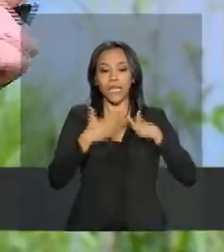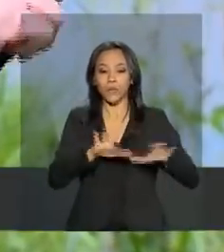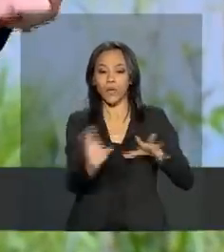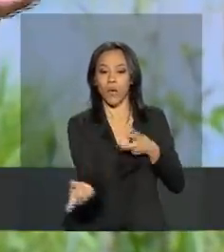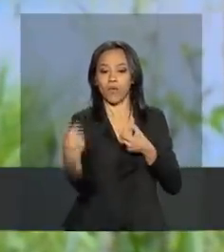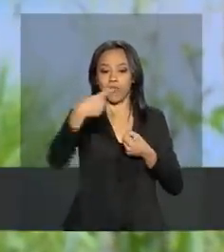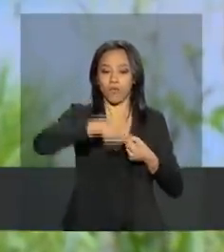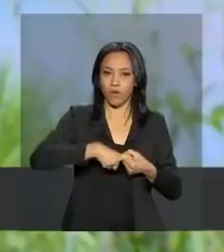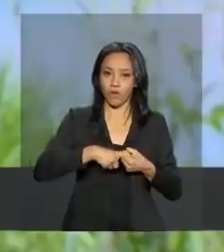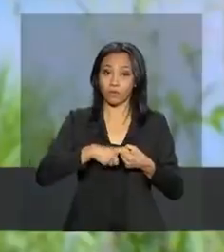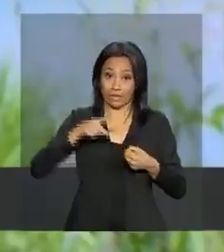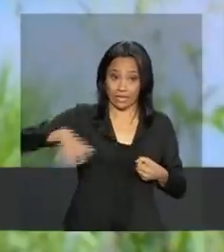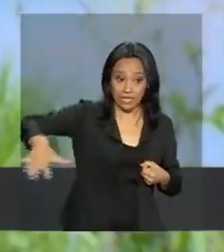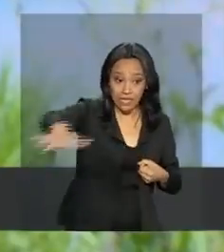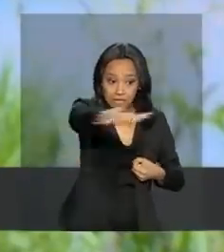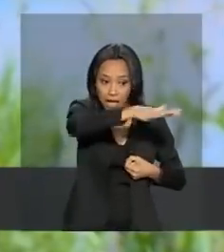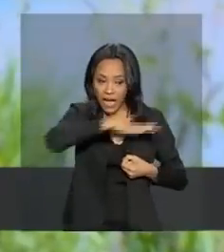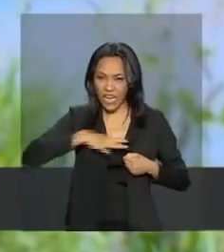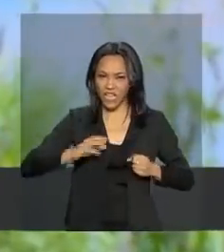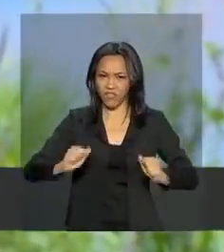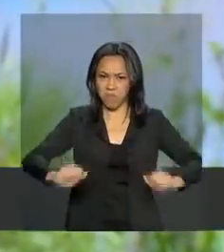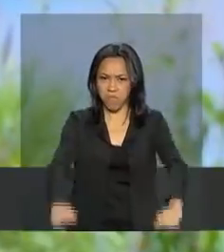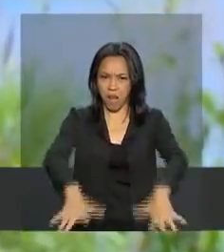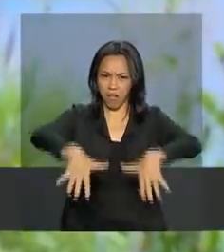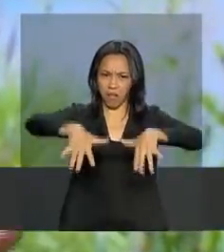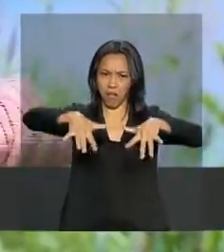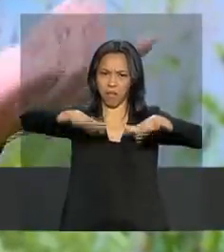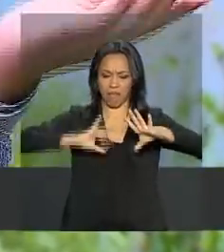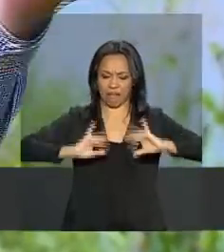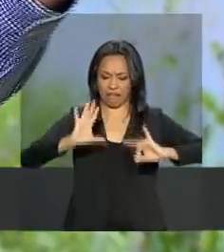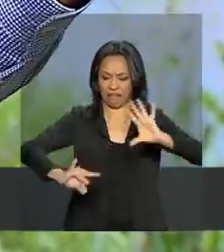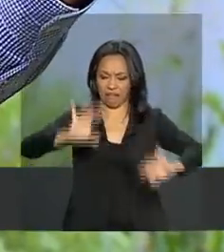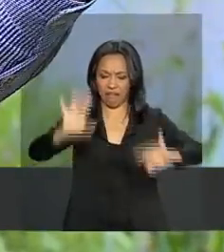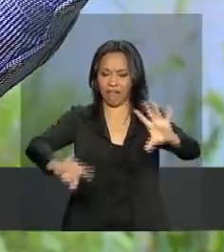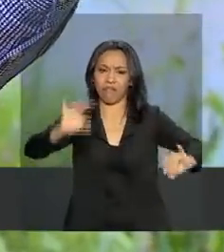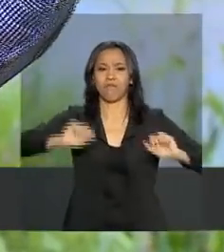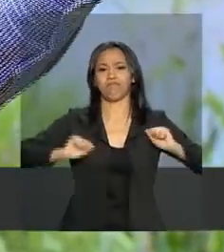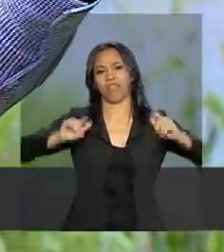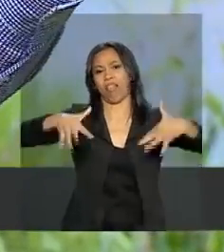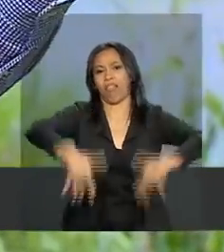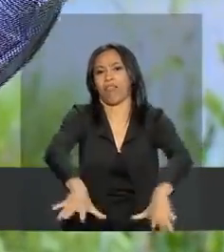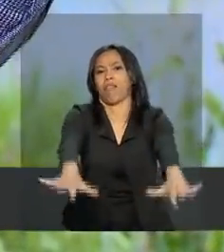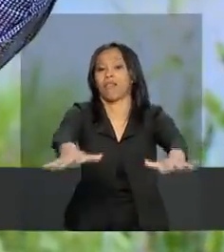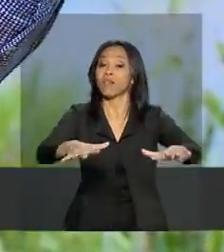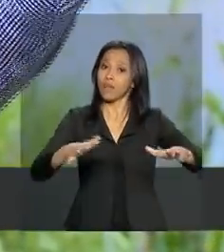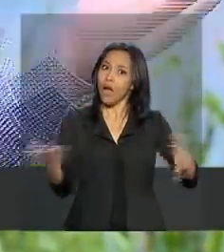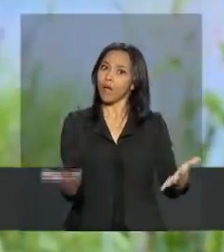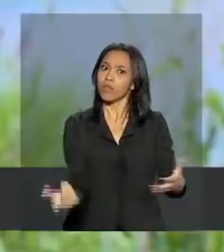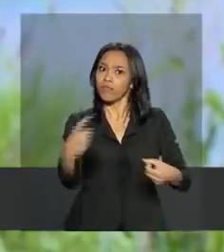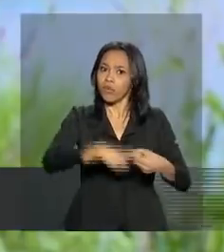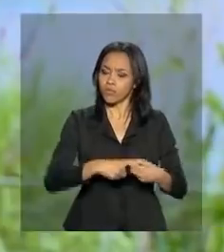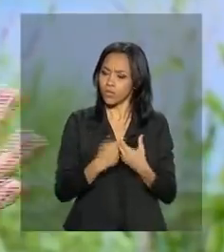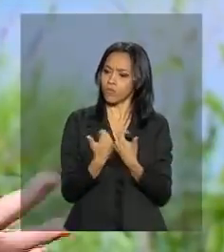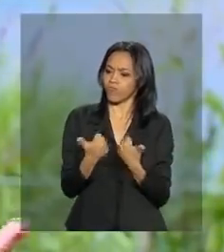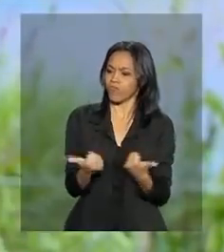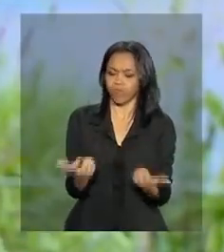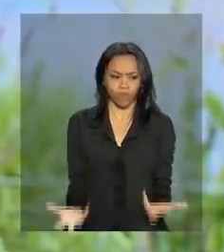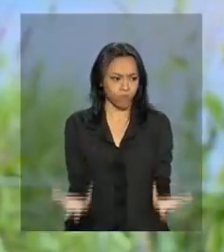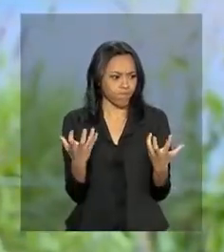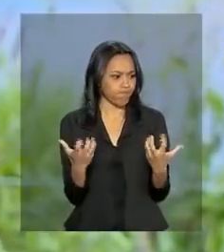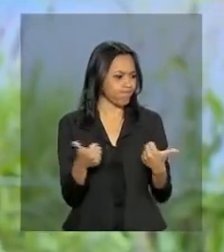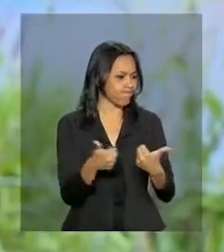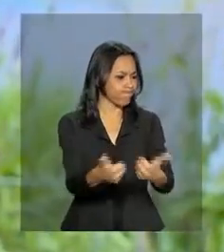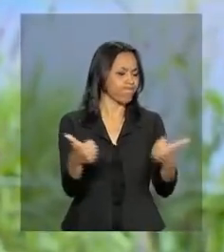né, nessas áreas que foram inundadas pelo rejeito, elas estão desenvolvendo muito bem, né? Uma vegetação bastante